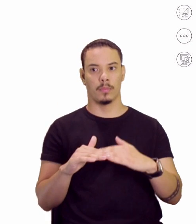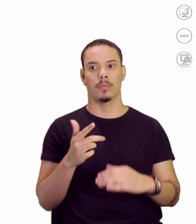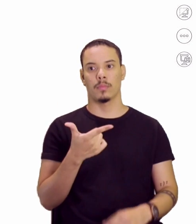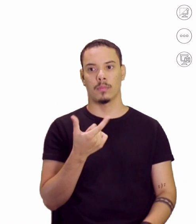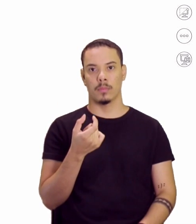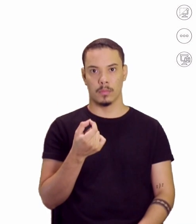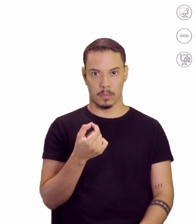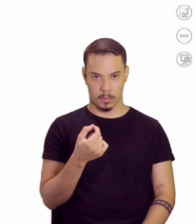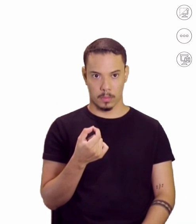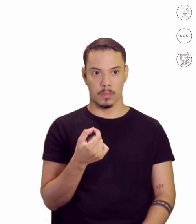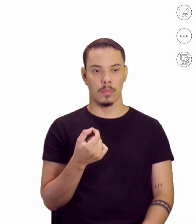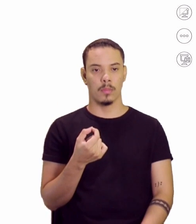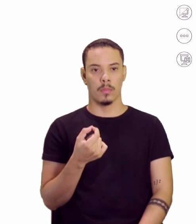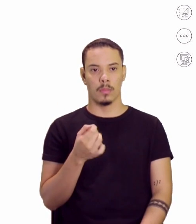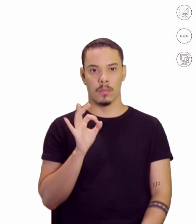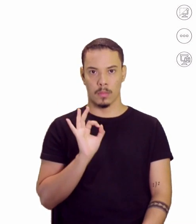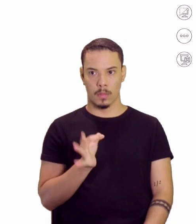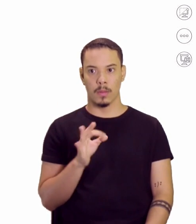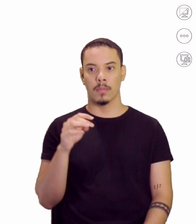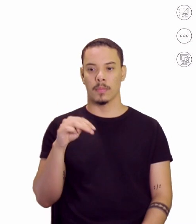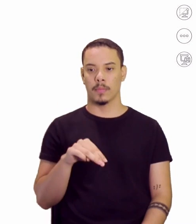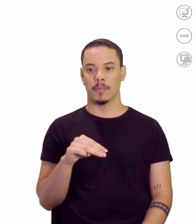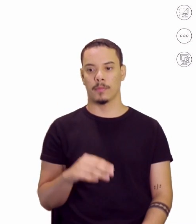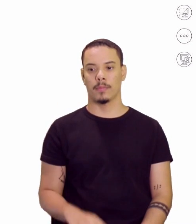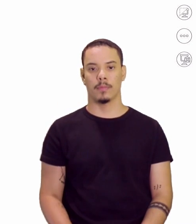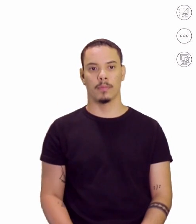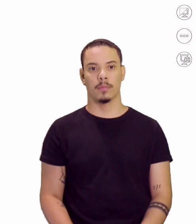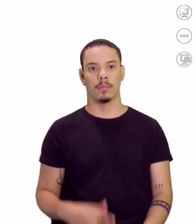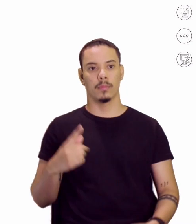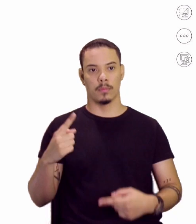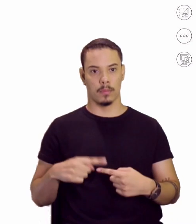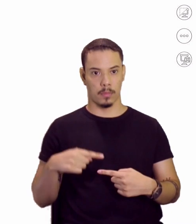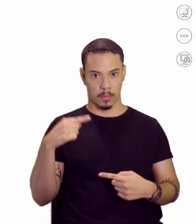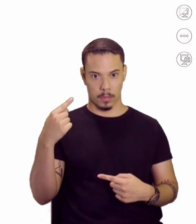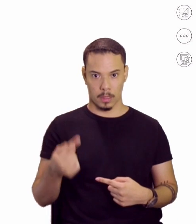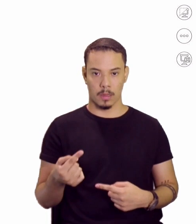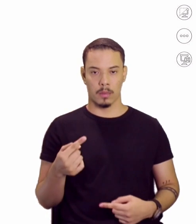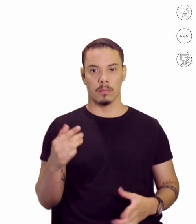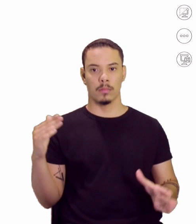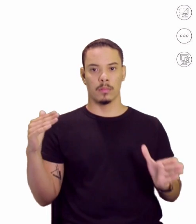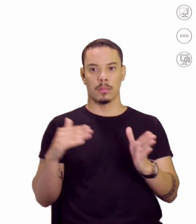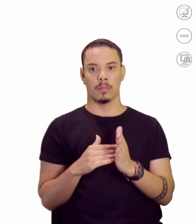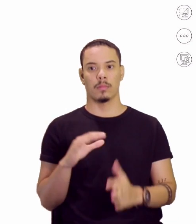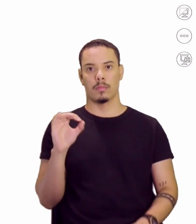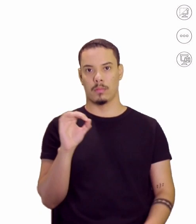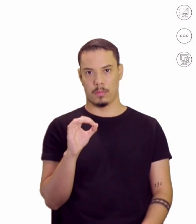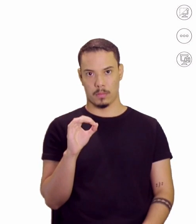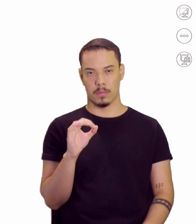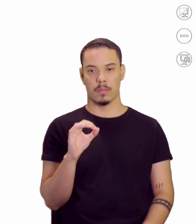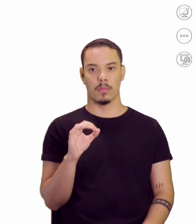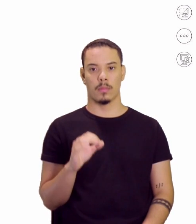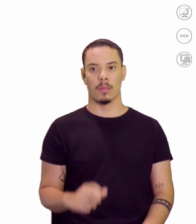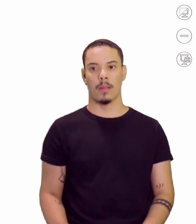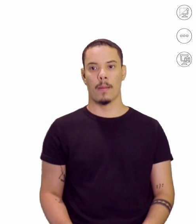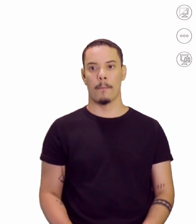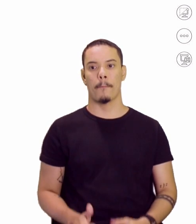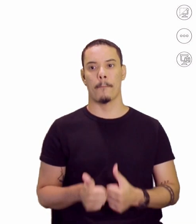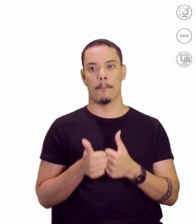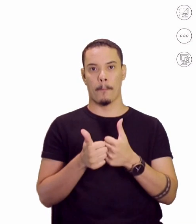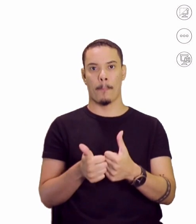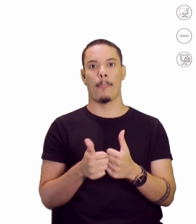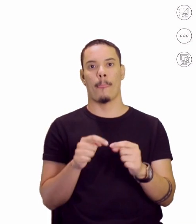20, então ele percorre 20 metros, né? E depois sua velocidade diminui até 0. Segundo uma